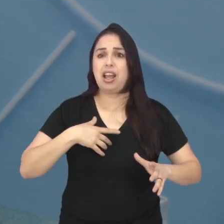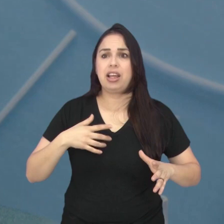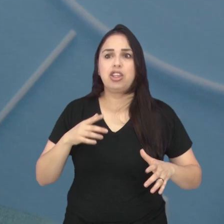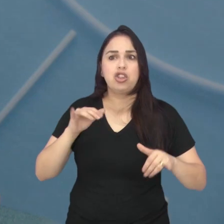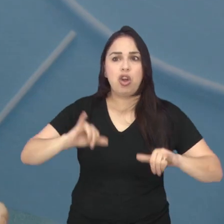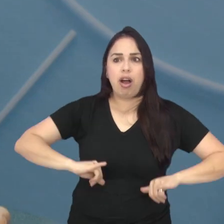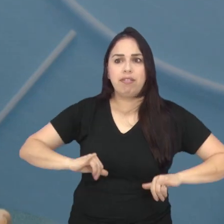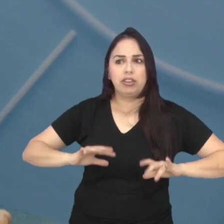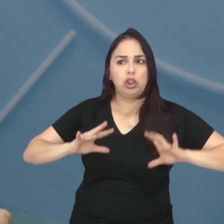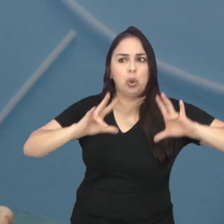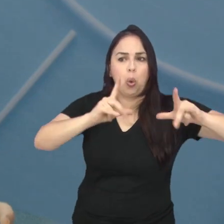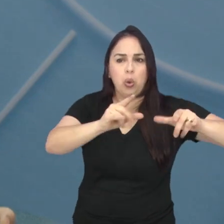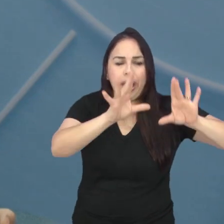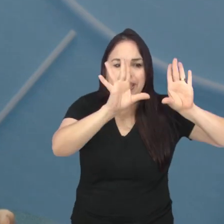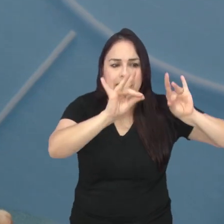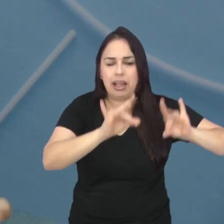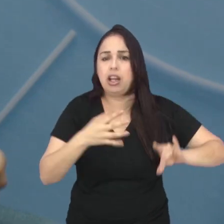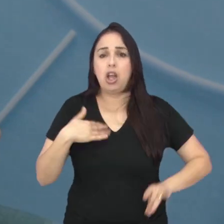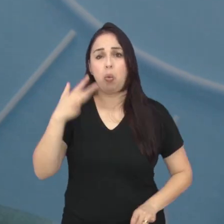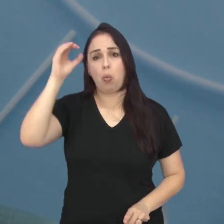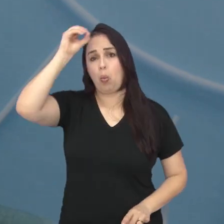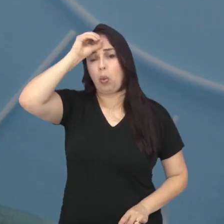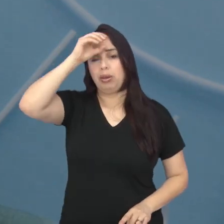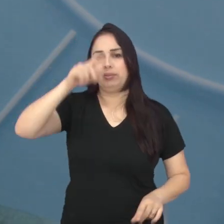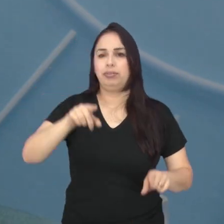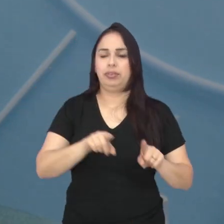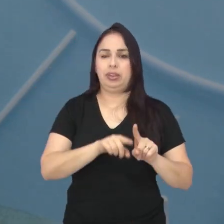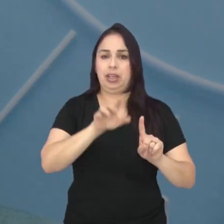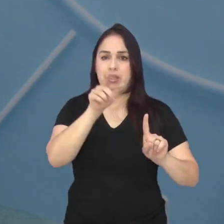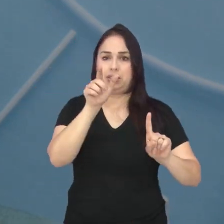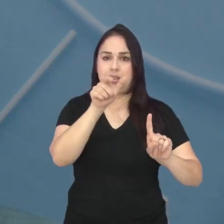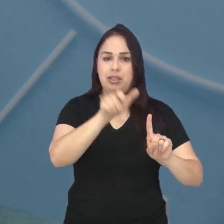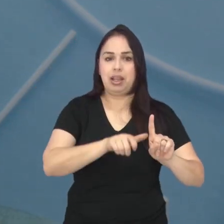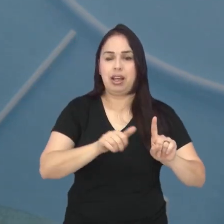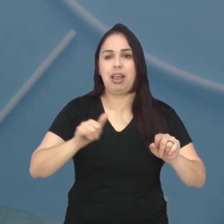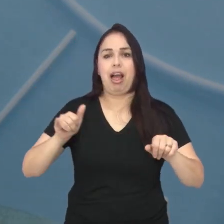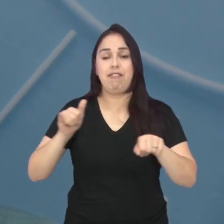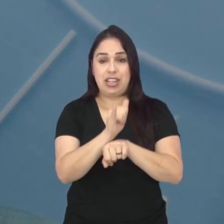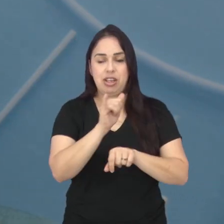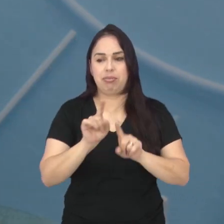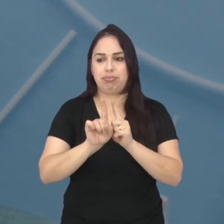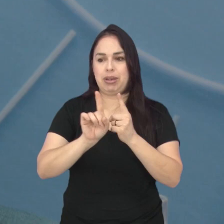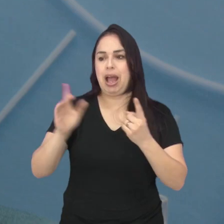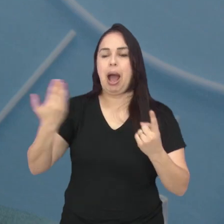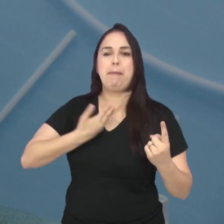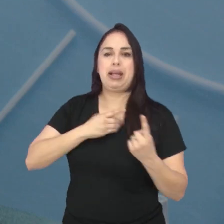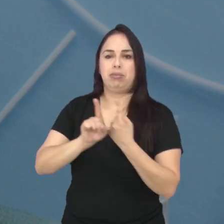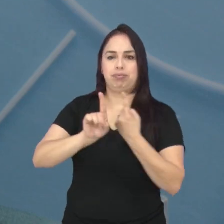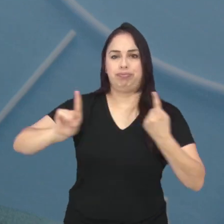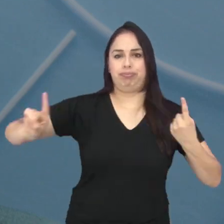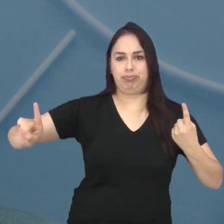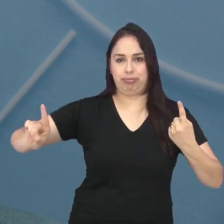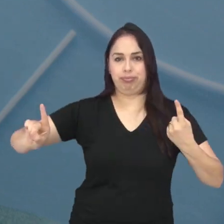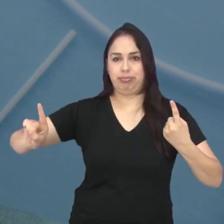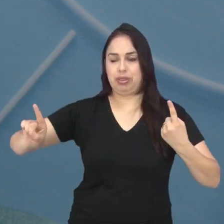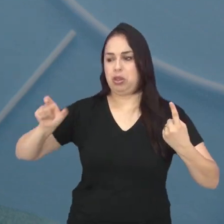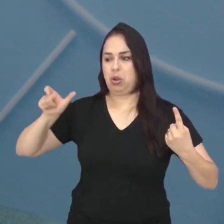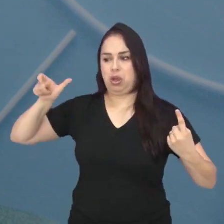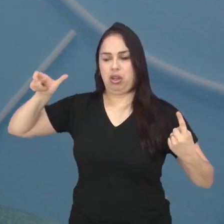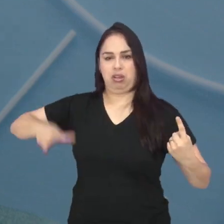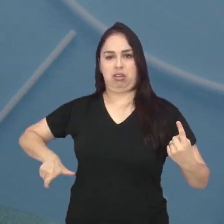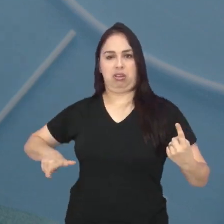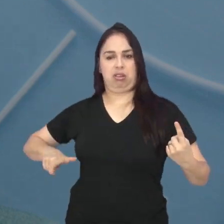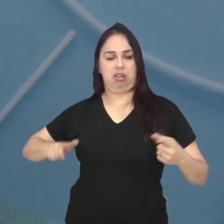casa. Então, numa relação abusiva, a vítima, ela se afasta dos amigos. Então, o abusador, ele já faz